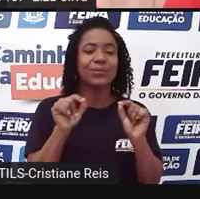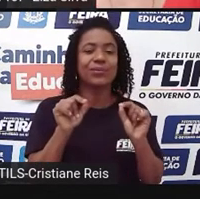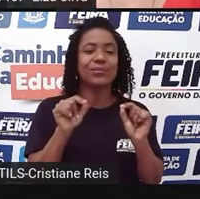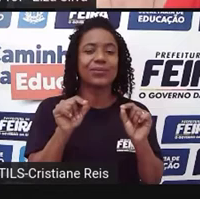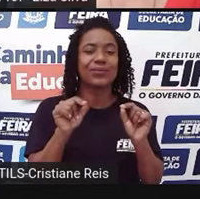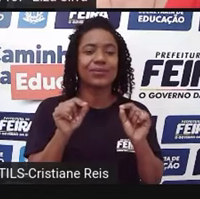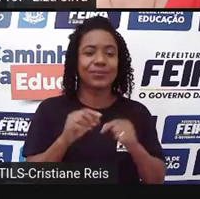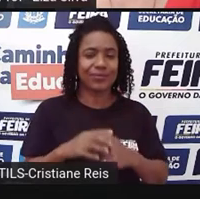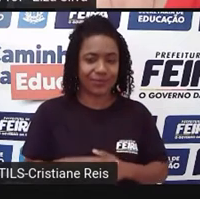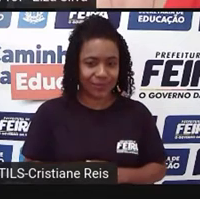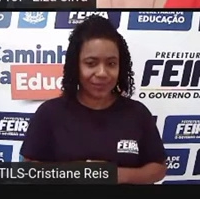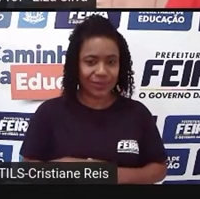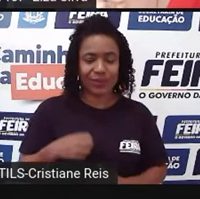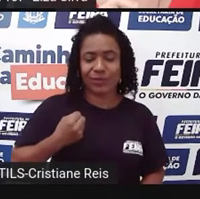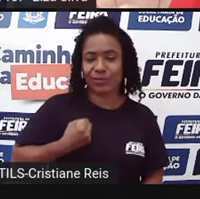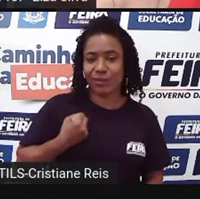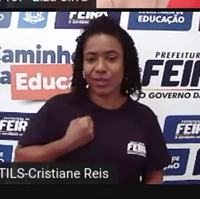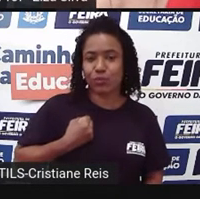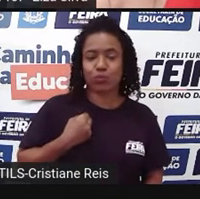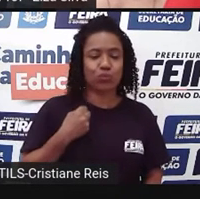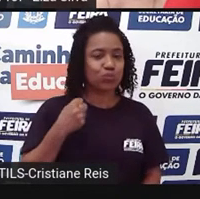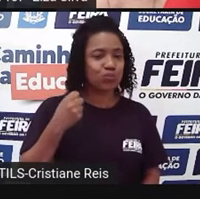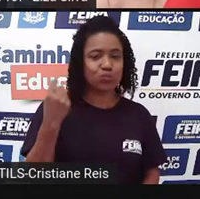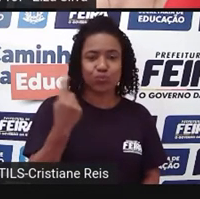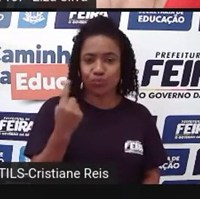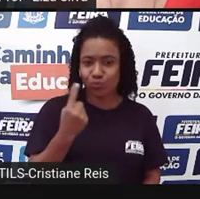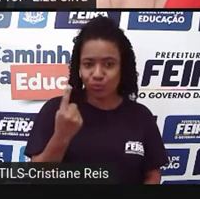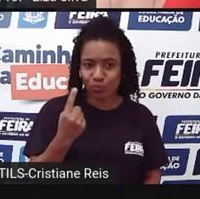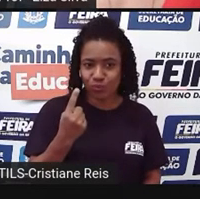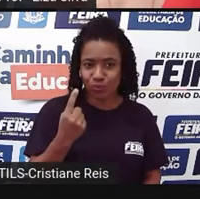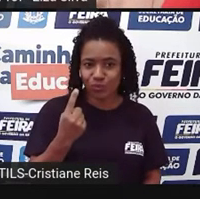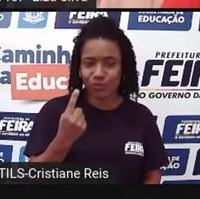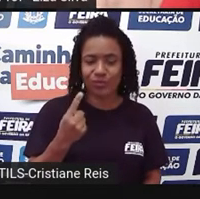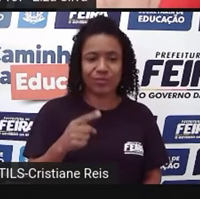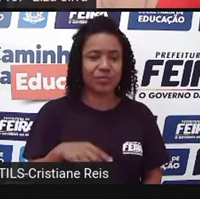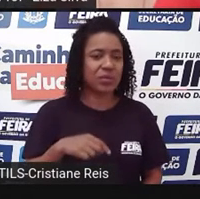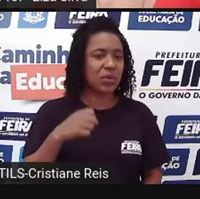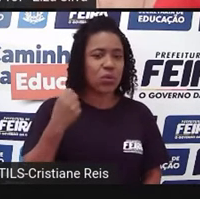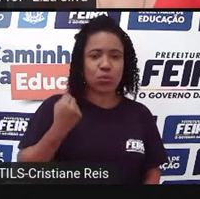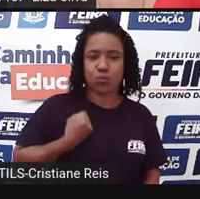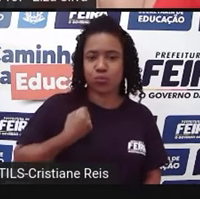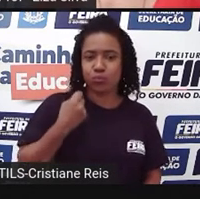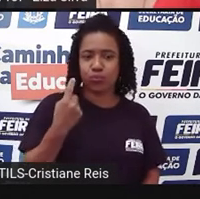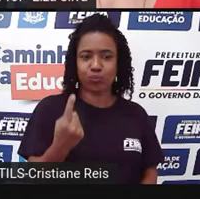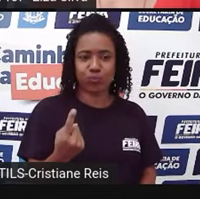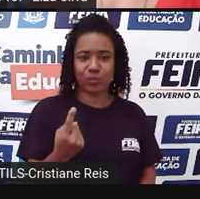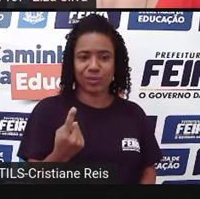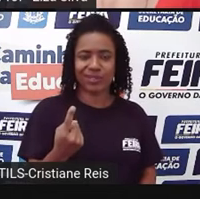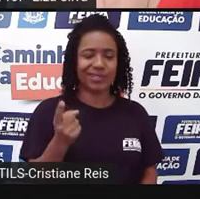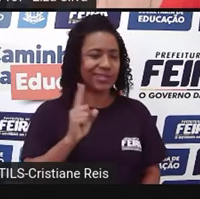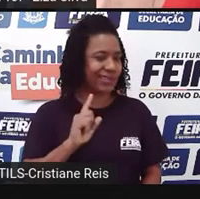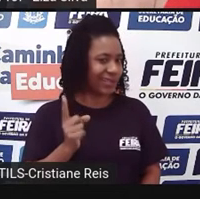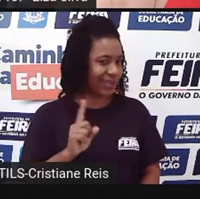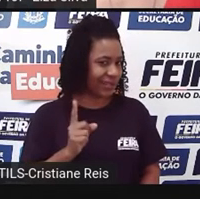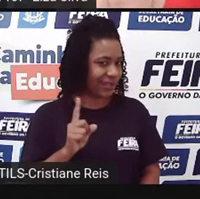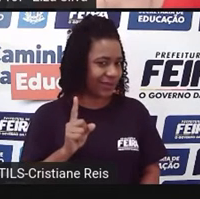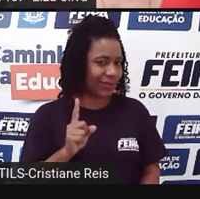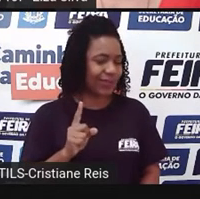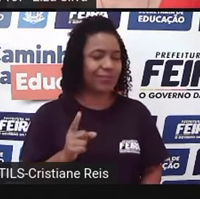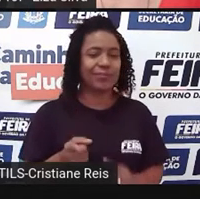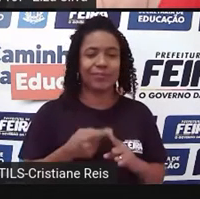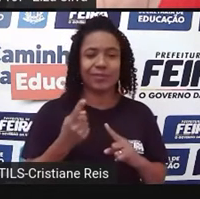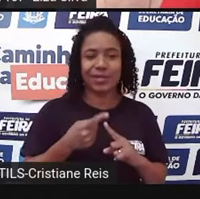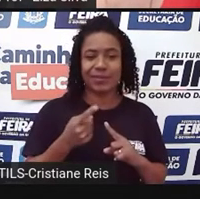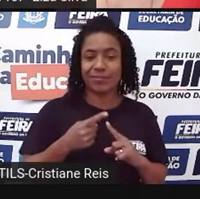que este número um ele não é um número cardinal eu não vou ler número 1 o ano eu vou ler